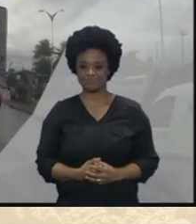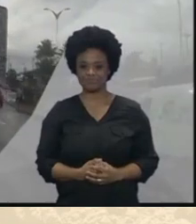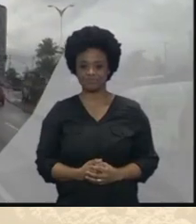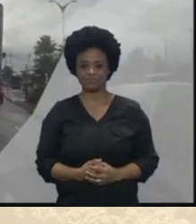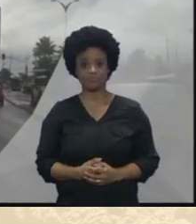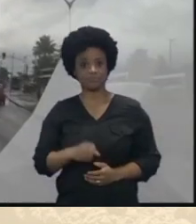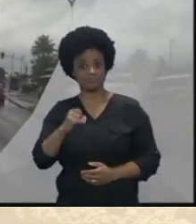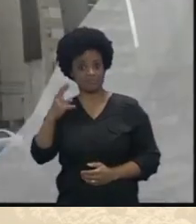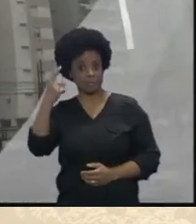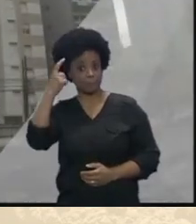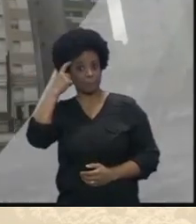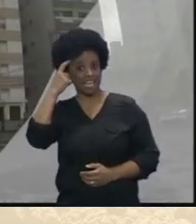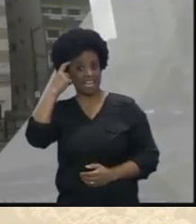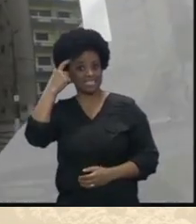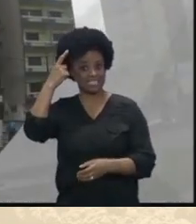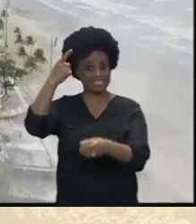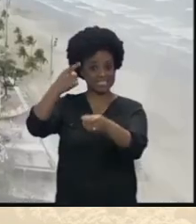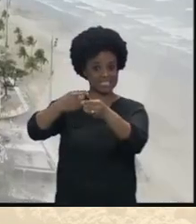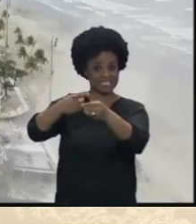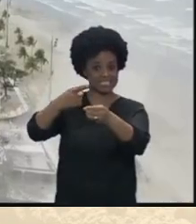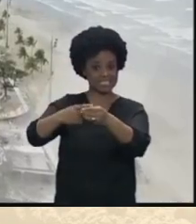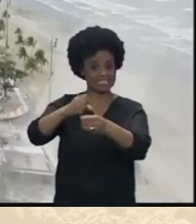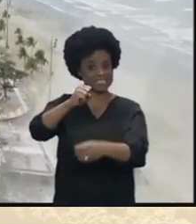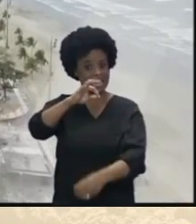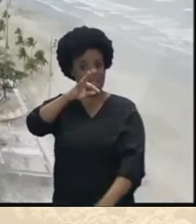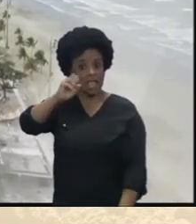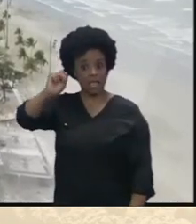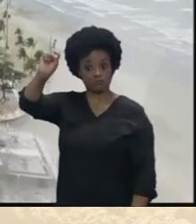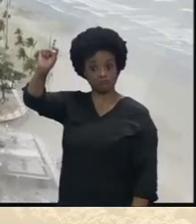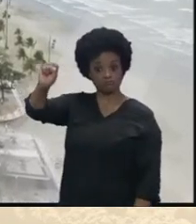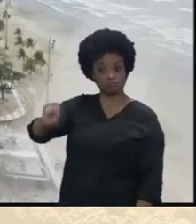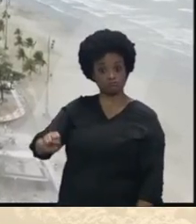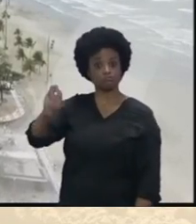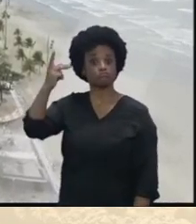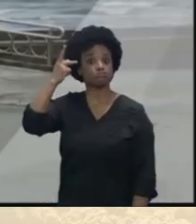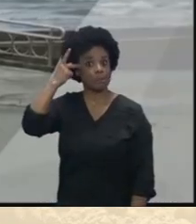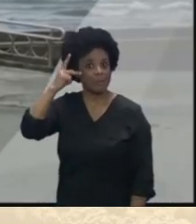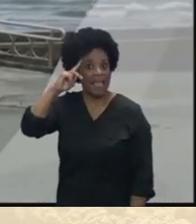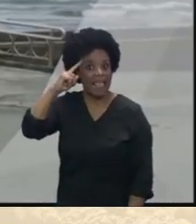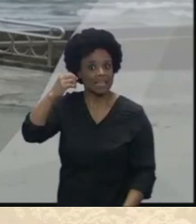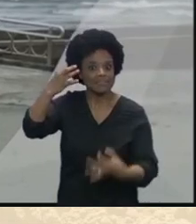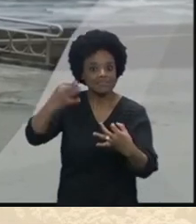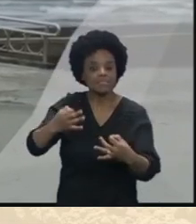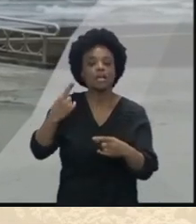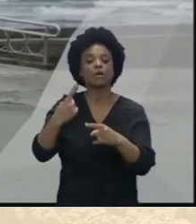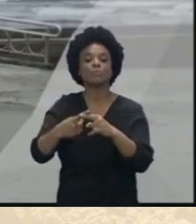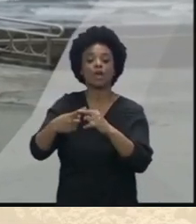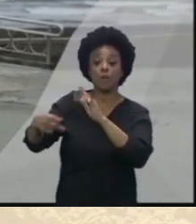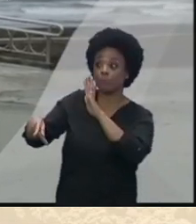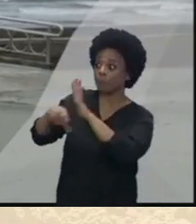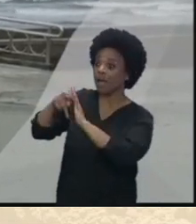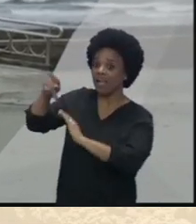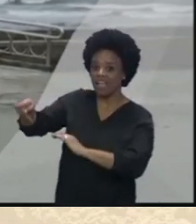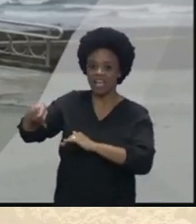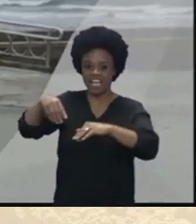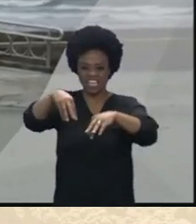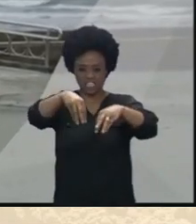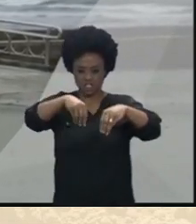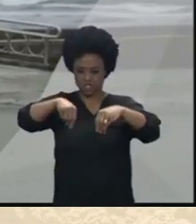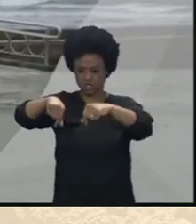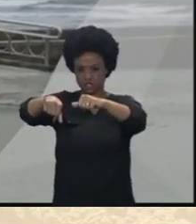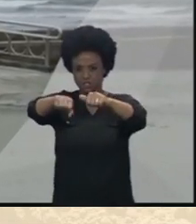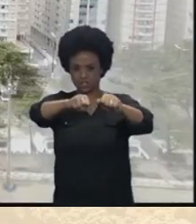Se você pensou na cidade de Santos, no litoral sul de São Paulo, pensou certo. Por sua característica de solo